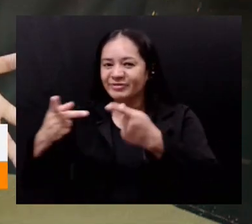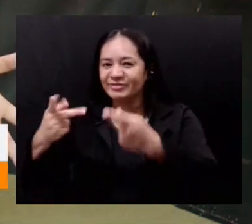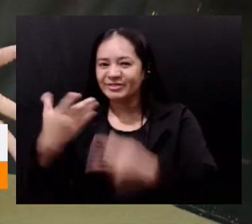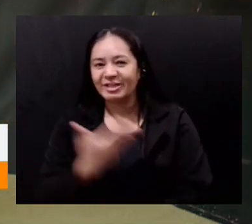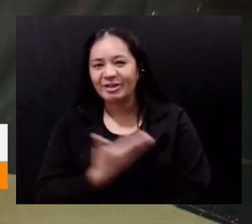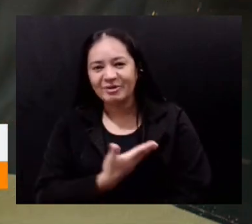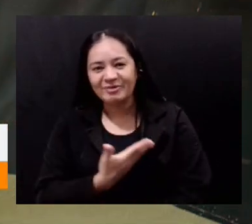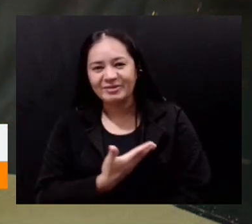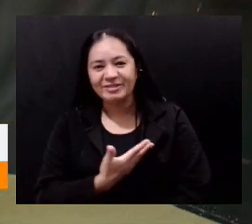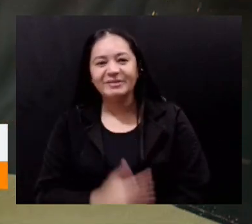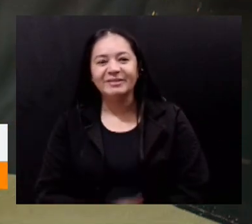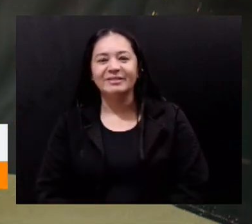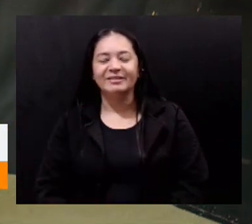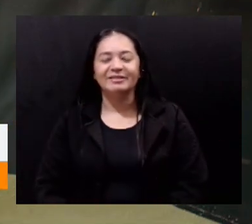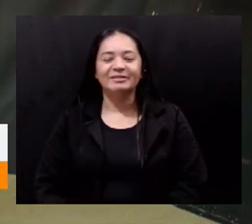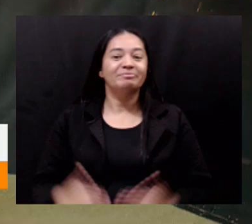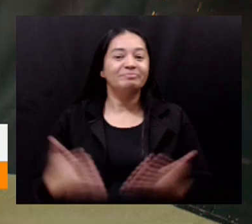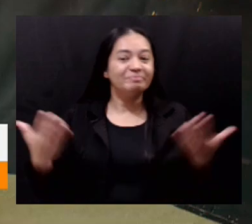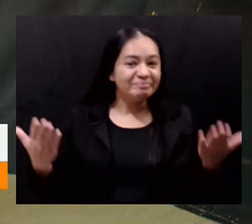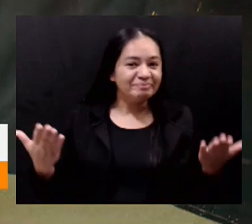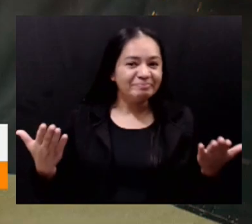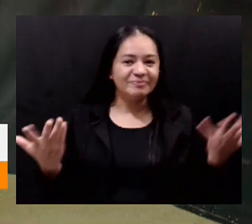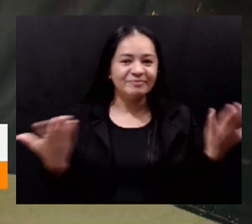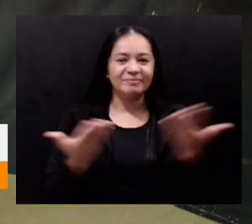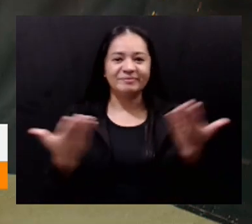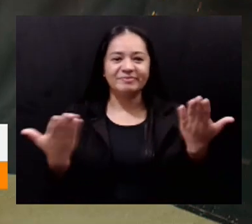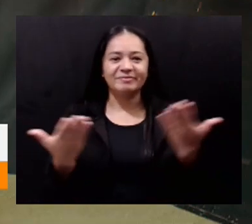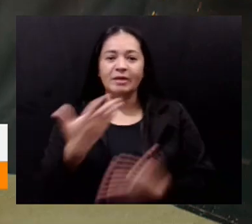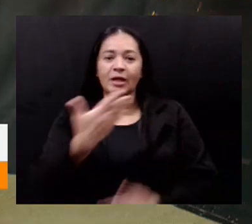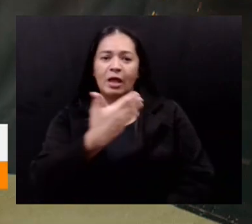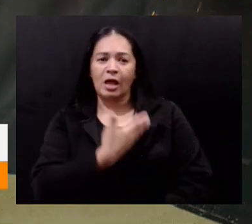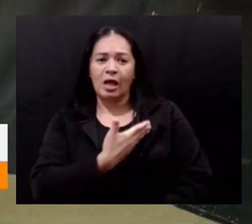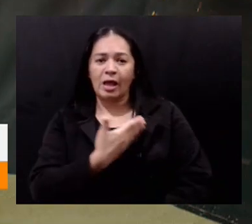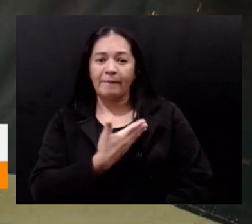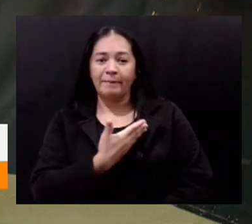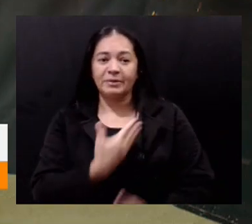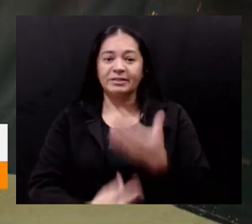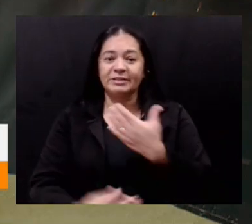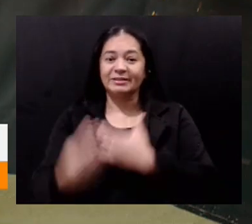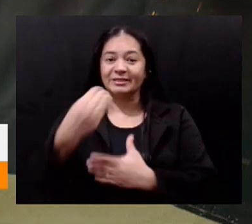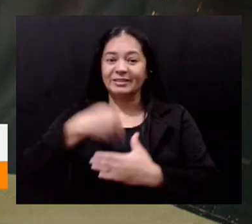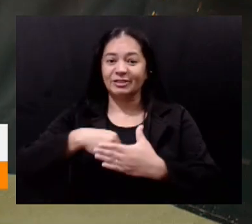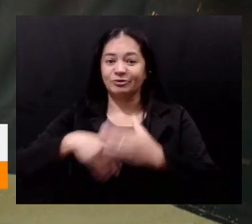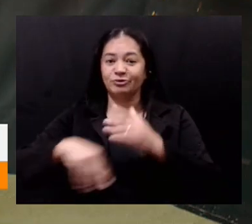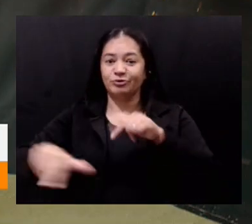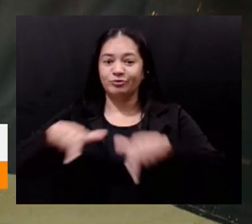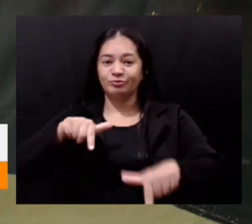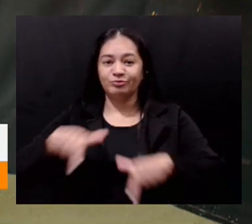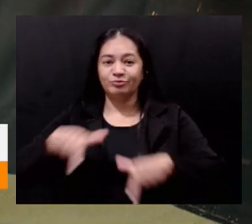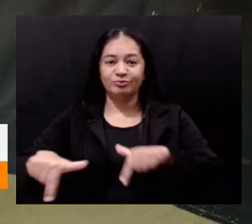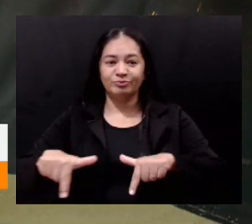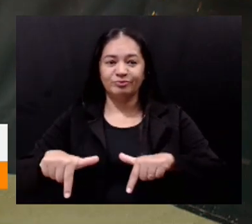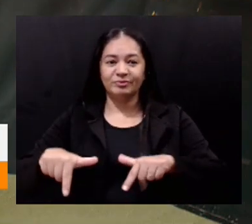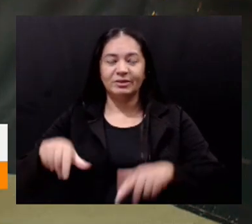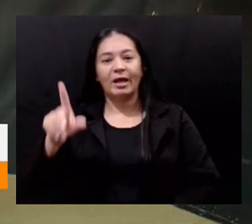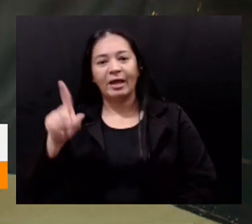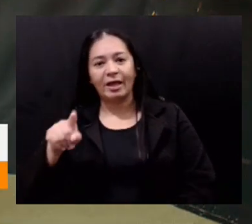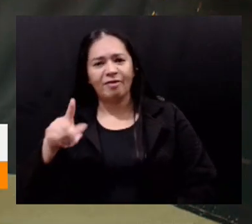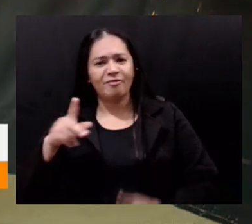tal, né? Agora, amizade dentro do ambiente de trabalho, ela é verdadeira? É